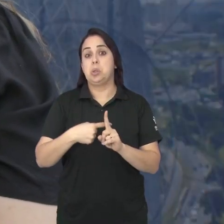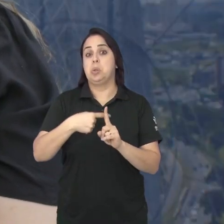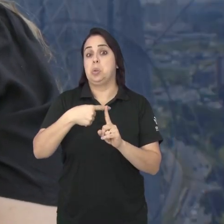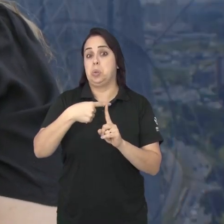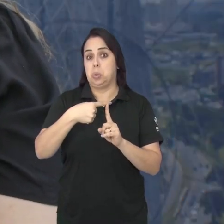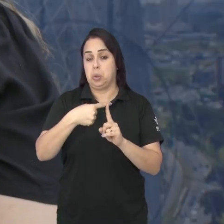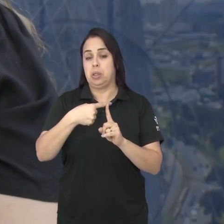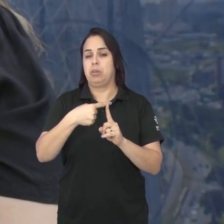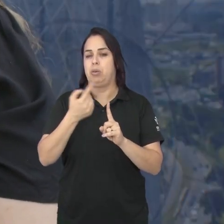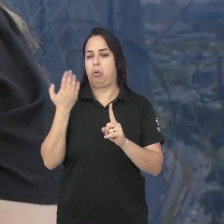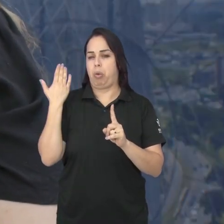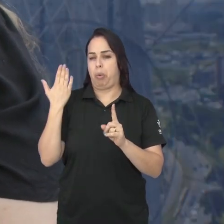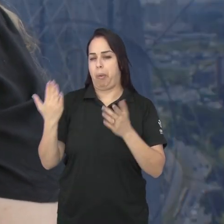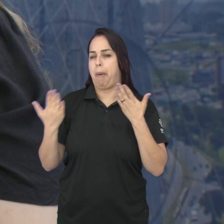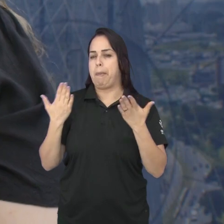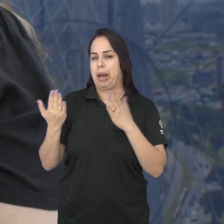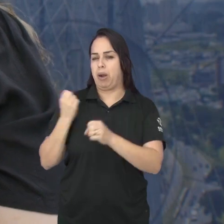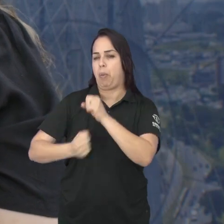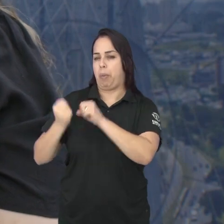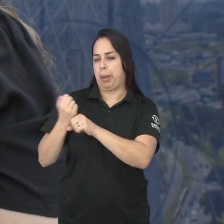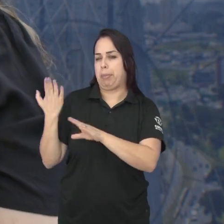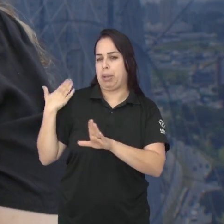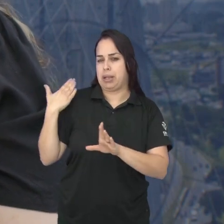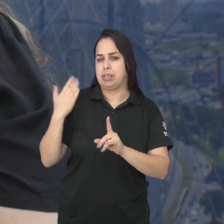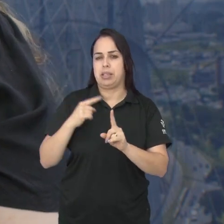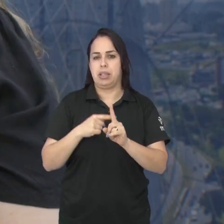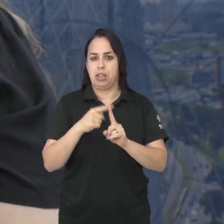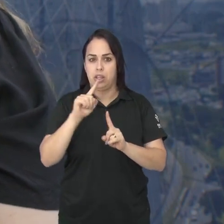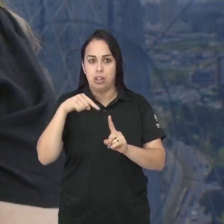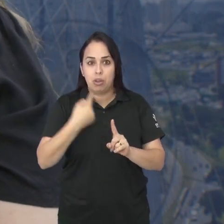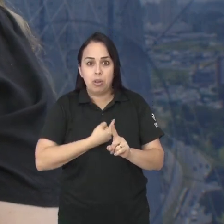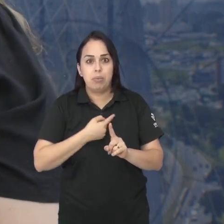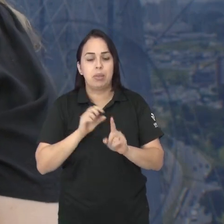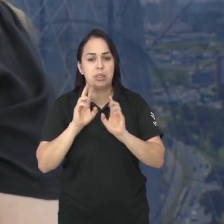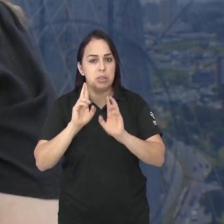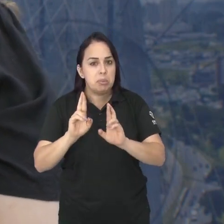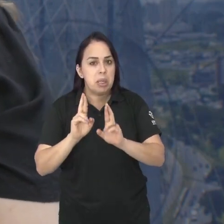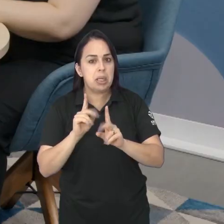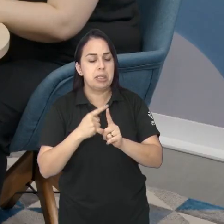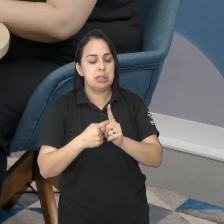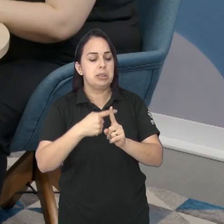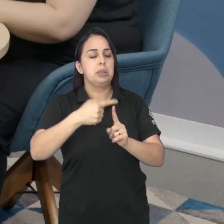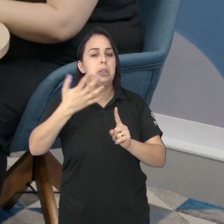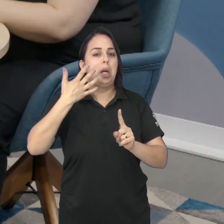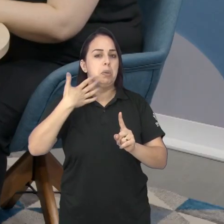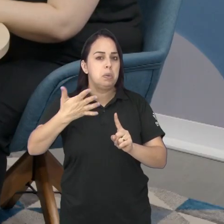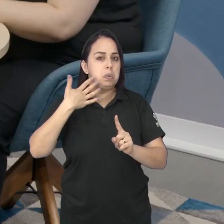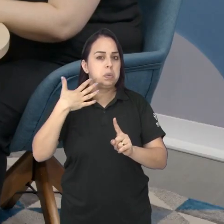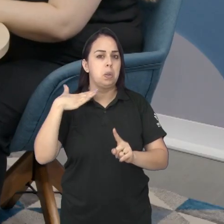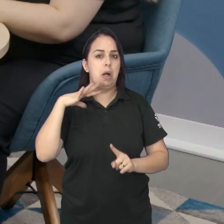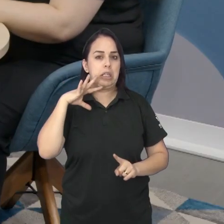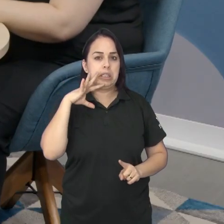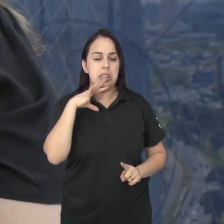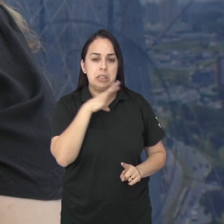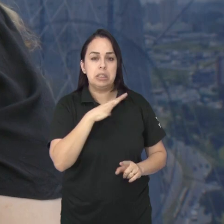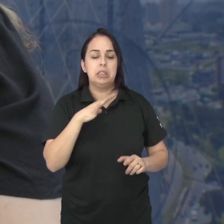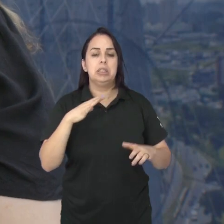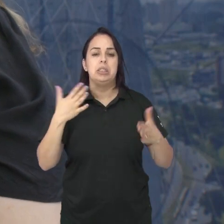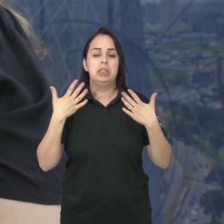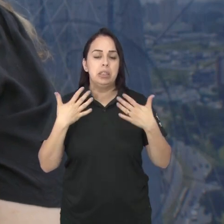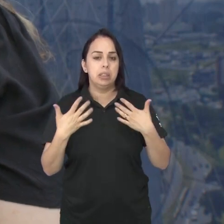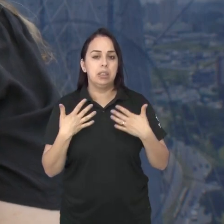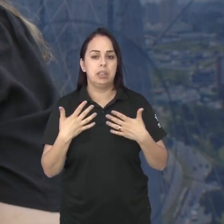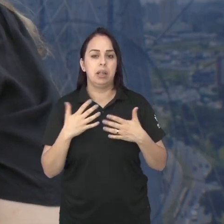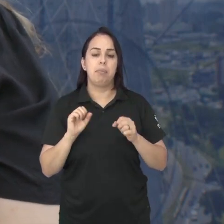temperaturas maiores do que a média que nós esperamos, então a gente pode esperar... Vem calor por aí. vem calor, eu sei que, né, pode ser